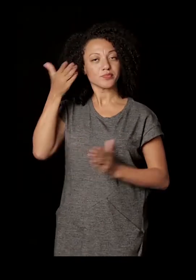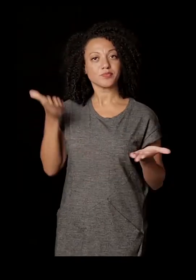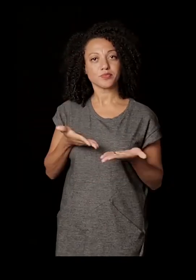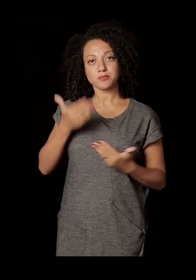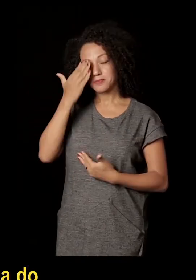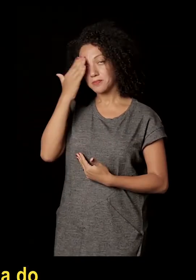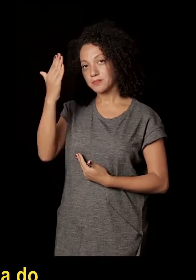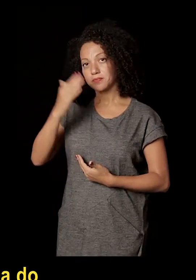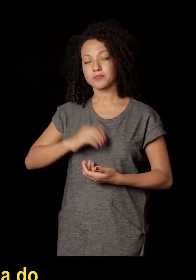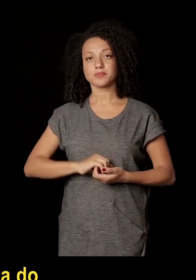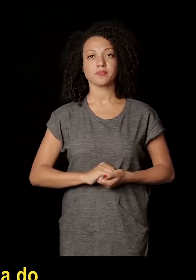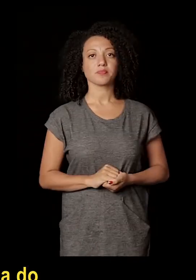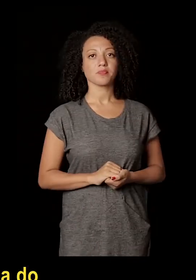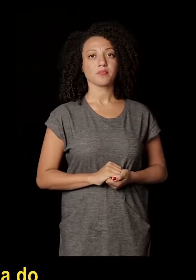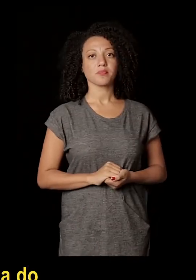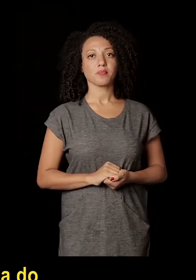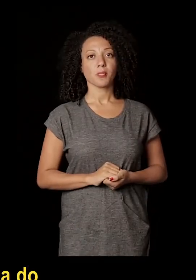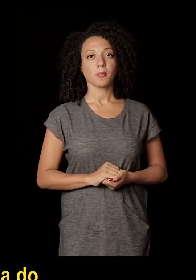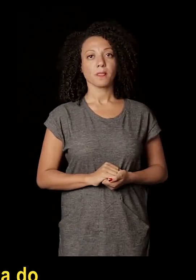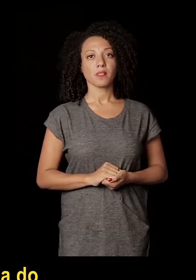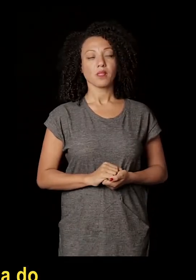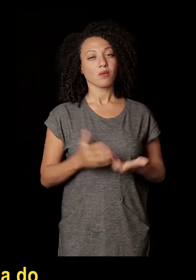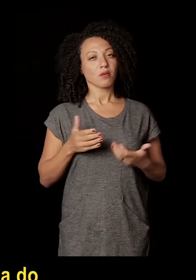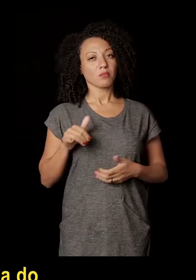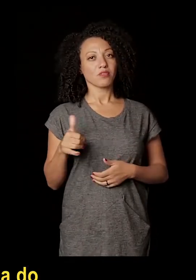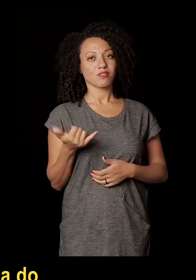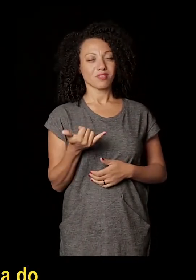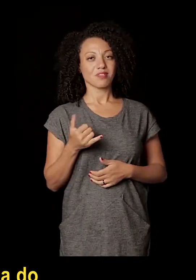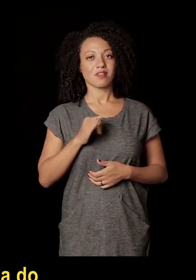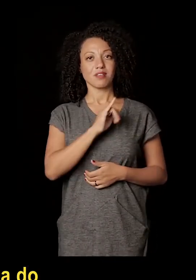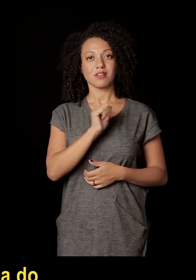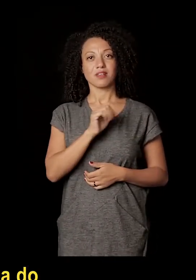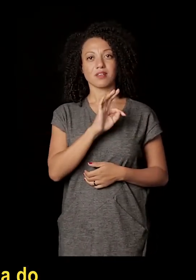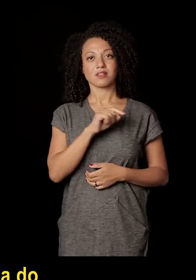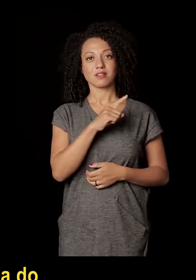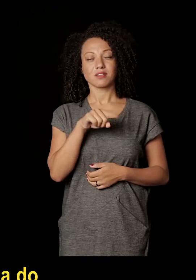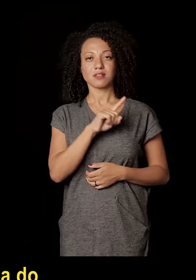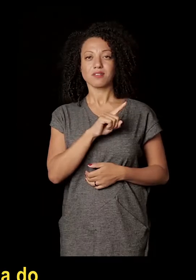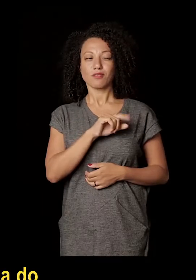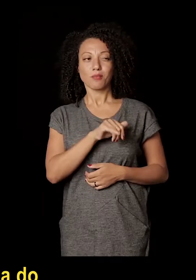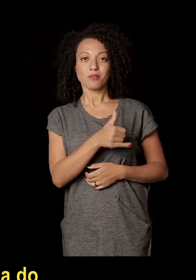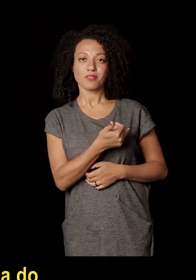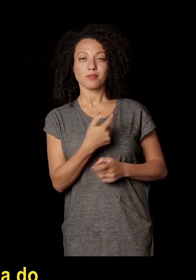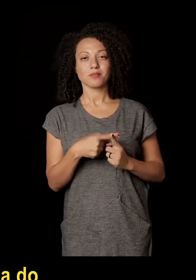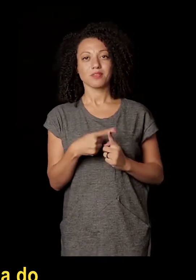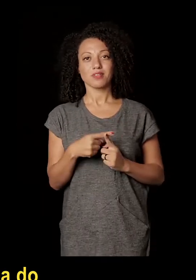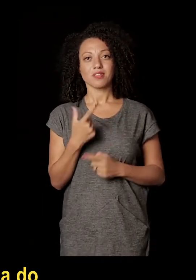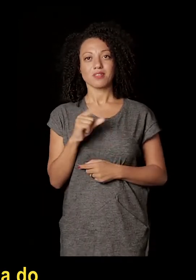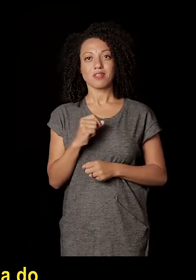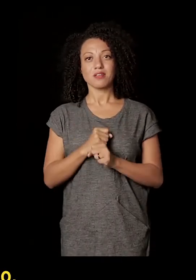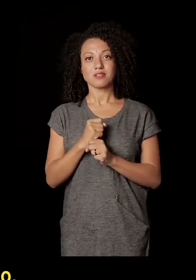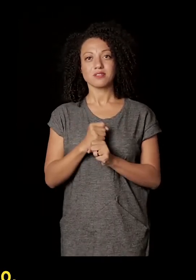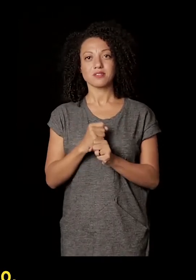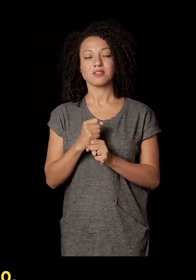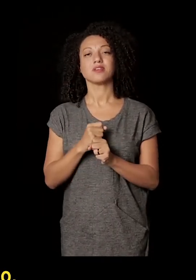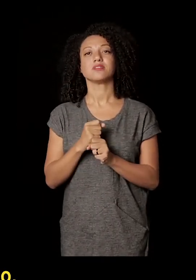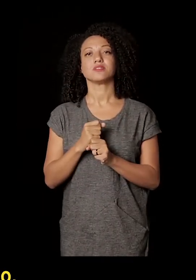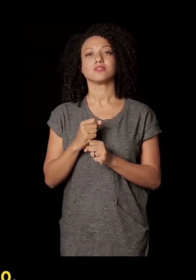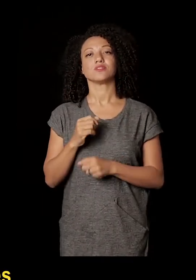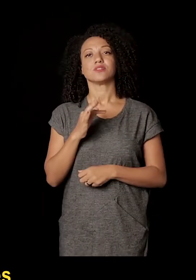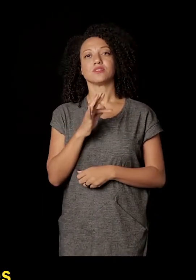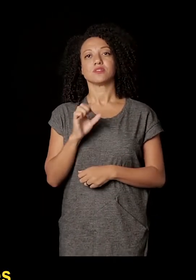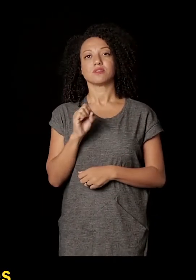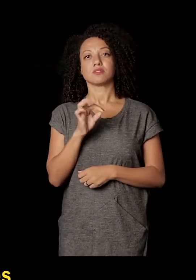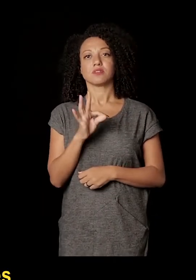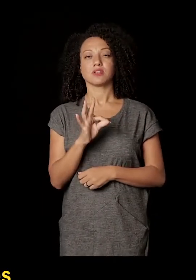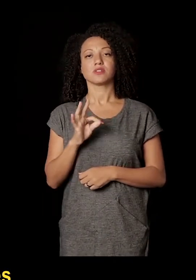Obrigado. Eu queria aproveitar a deixa do Iatan sobre os 10 anos do Fest Foto para dizer exatamente